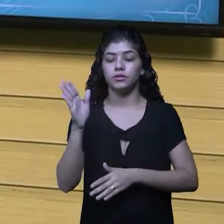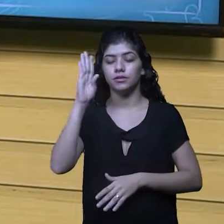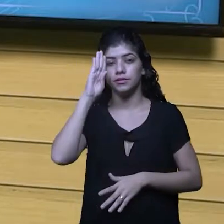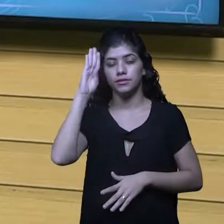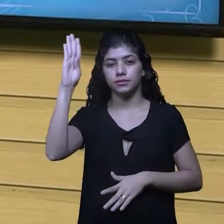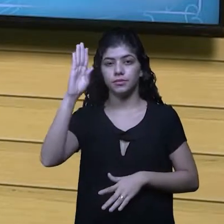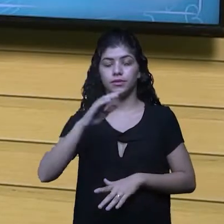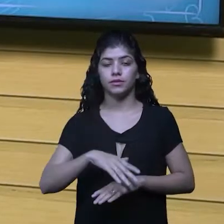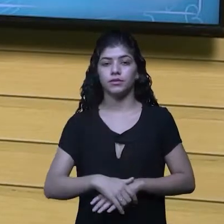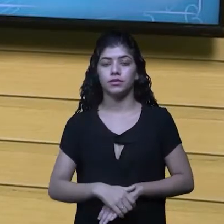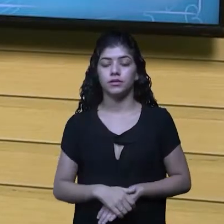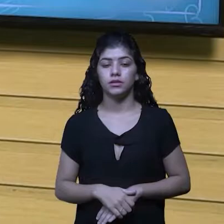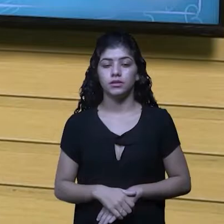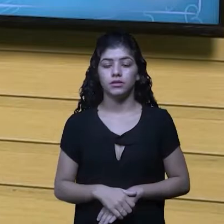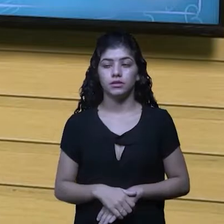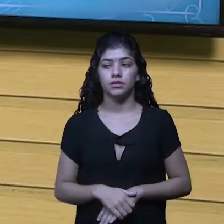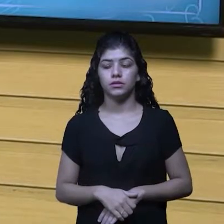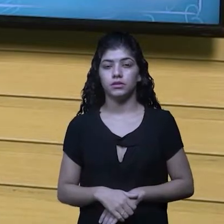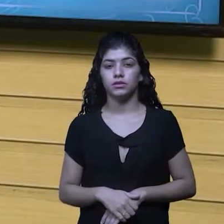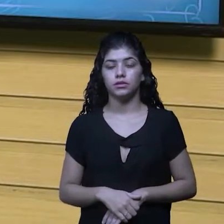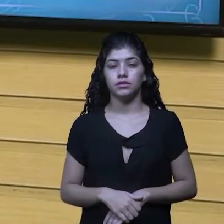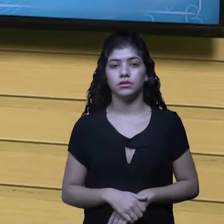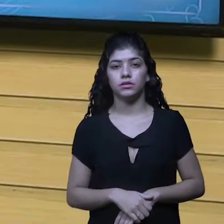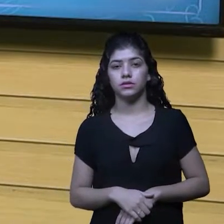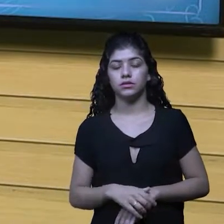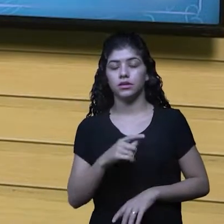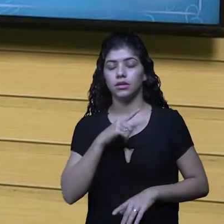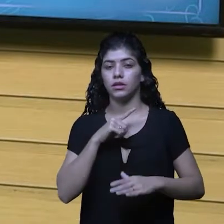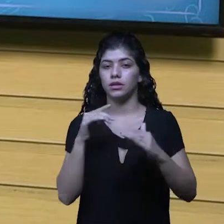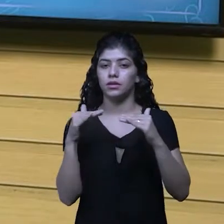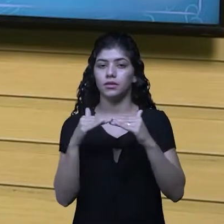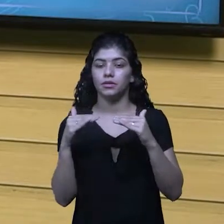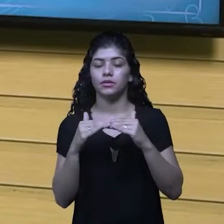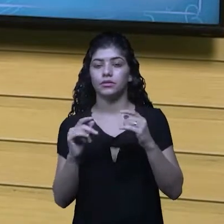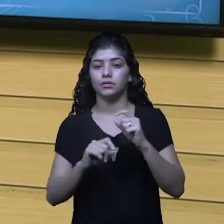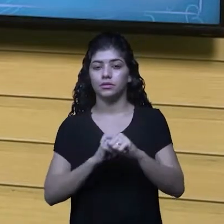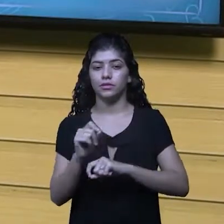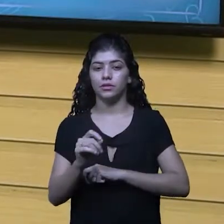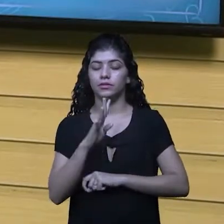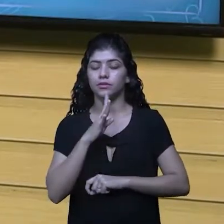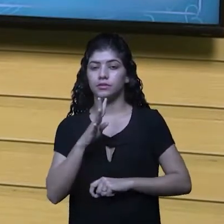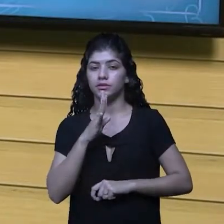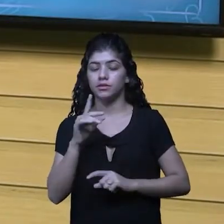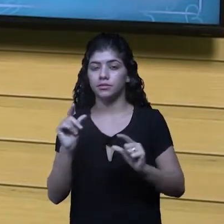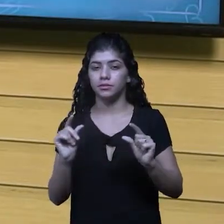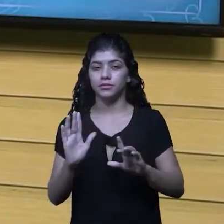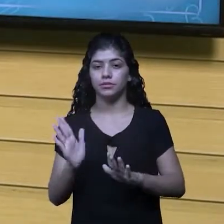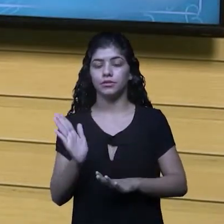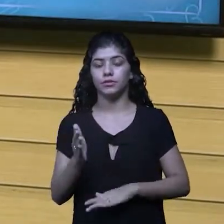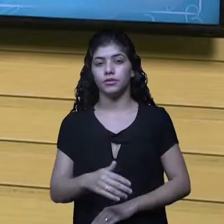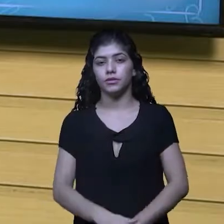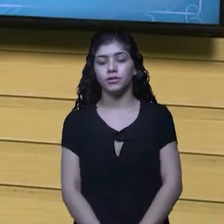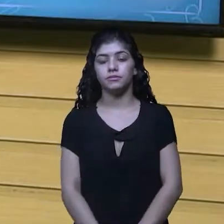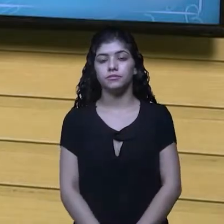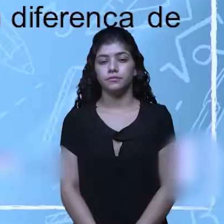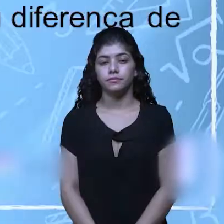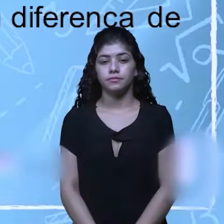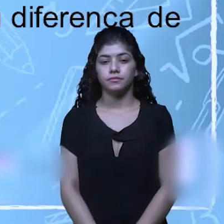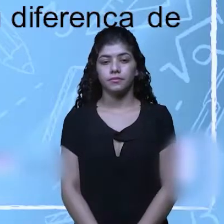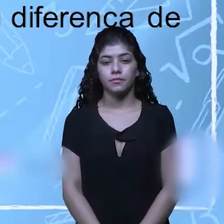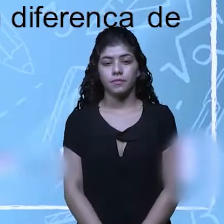principais grandezas e unidades de medida em que essas grandezas se encaixam, só para a gente conhecer um pouco. Vamos lá.